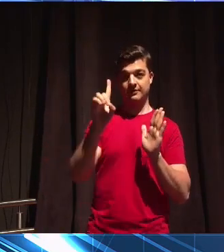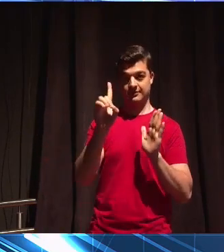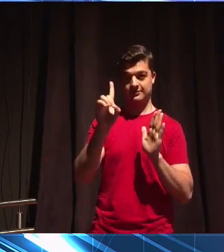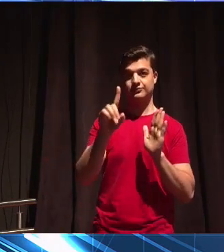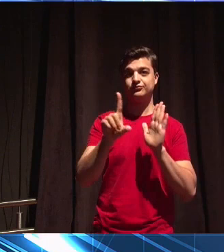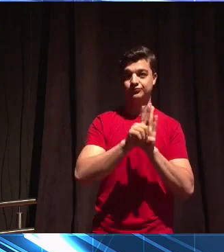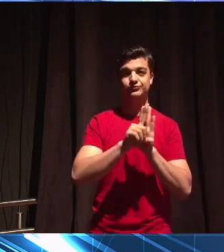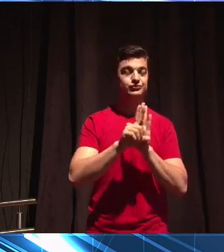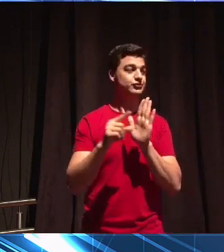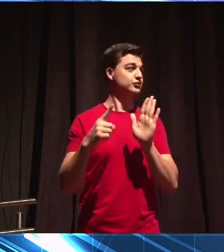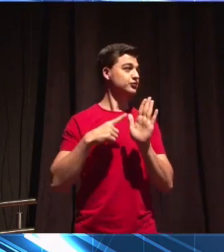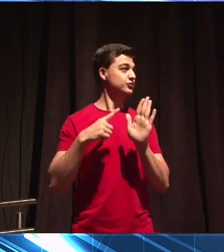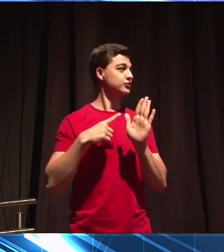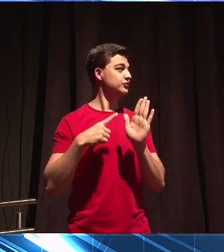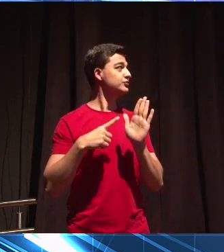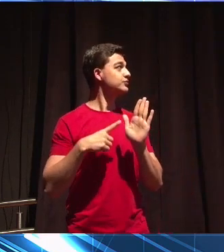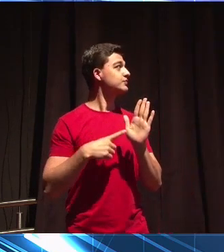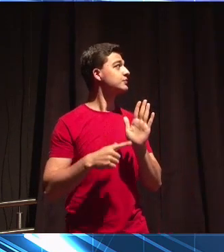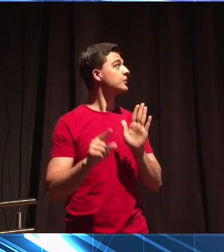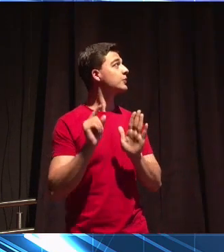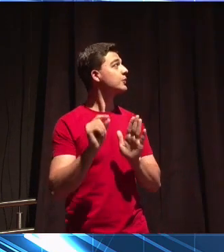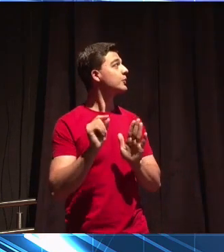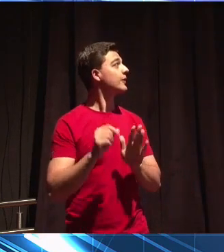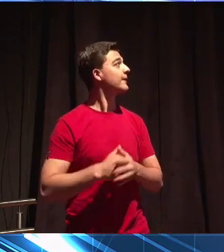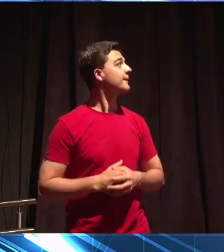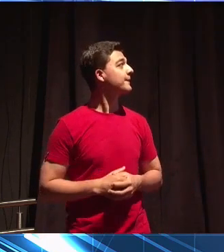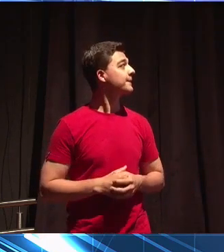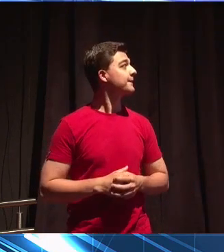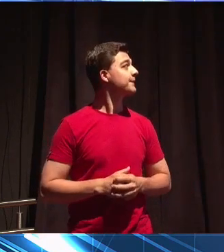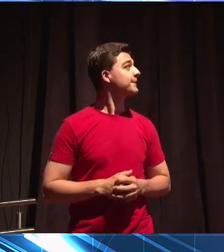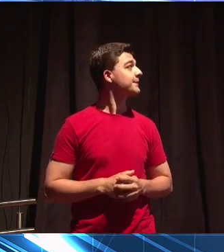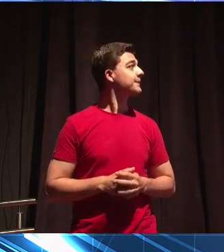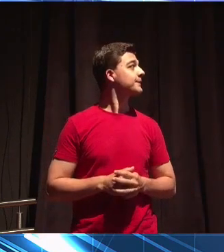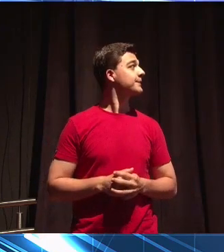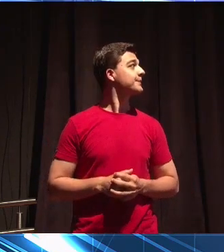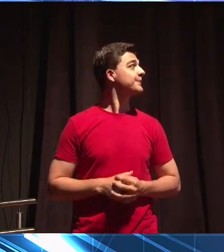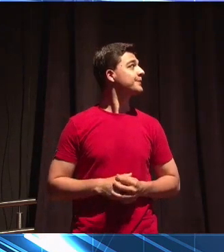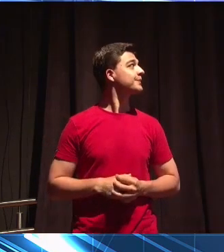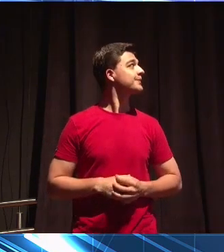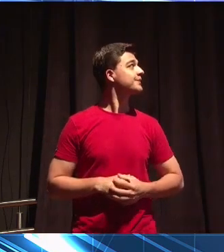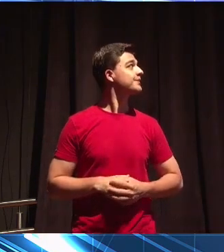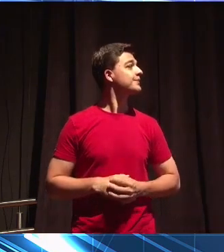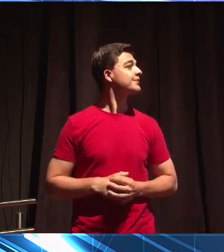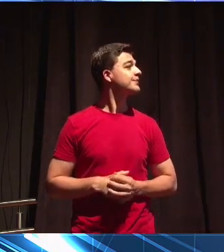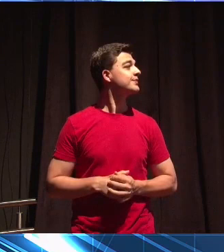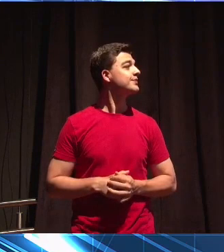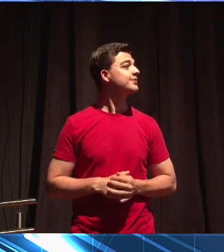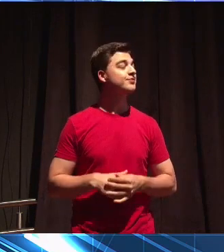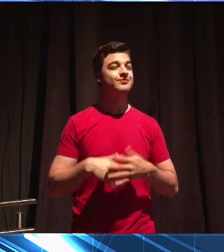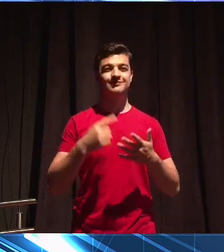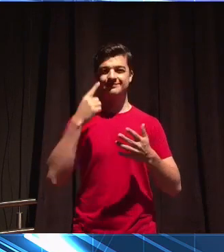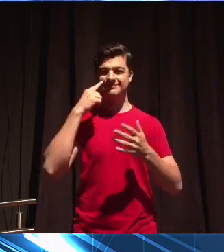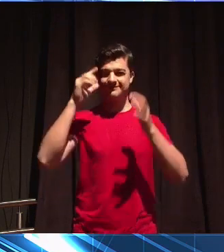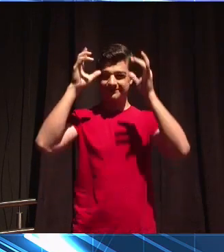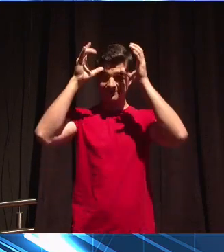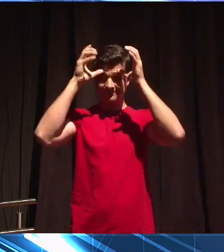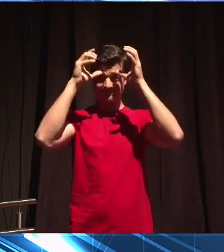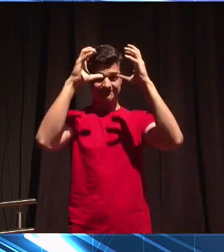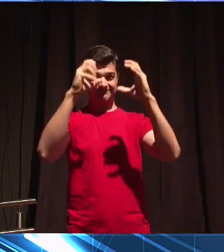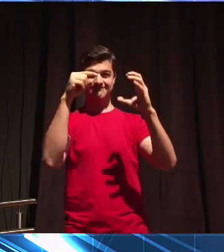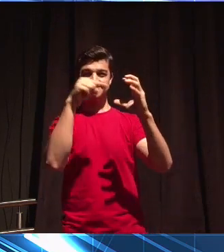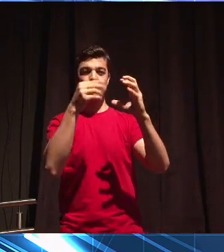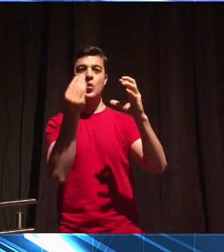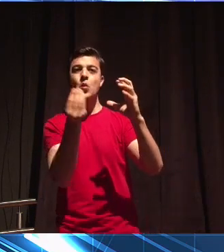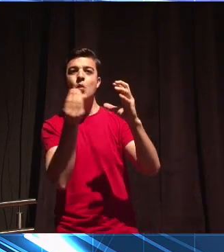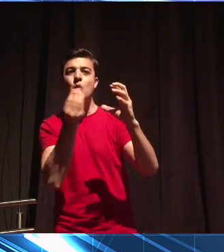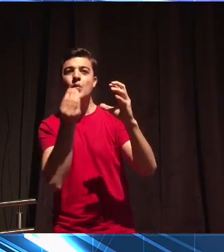enfim, é autodeterminação. Se a gente está falando de uma área que a gente sequer ainda entende como o cérebro funciona, tu acha que um